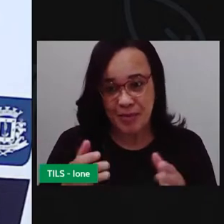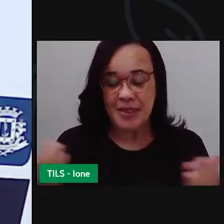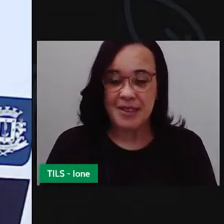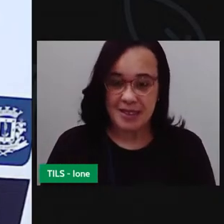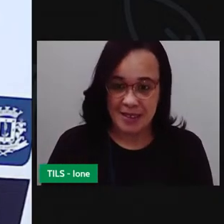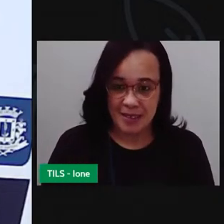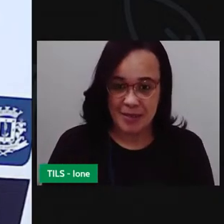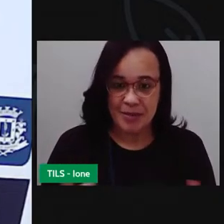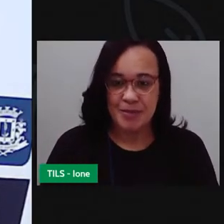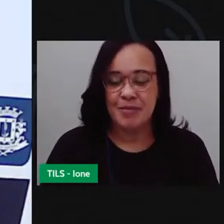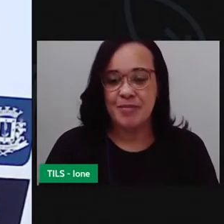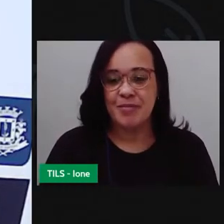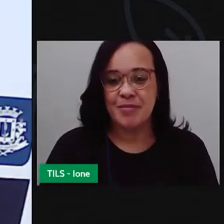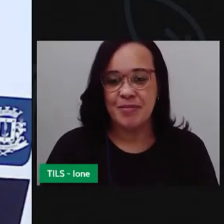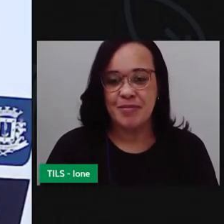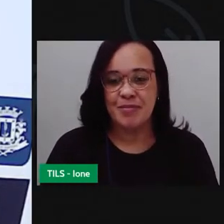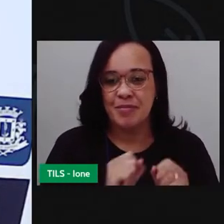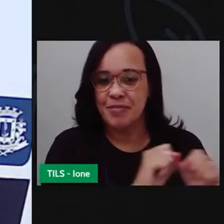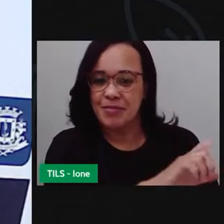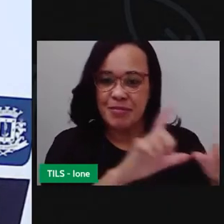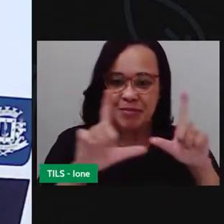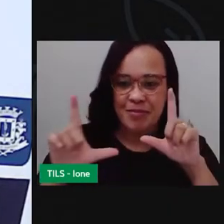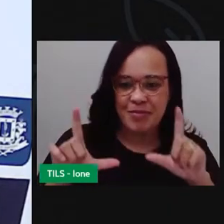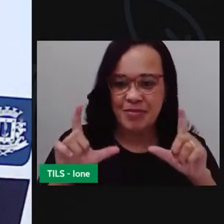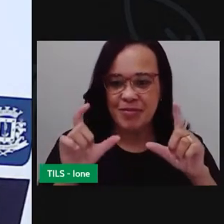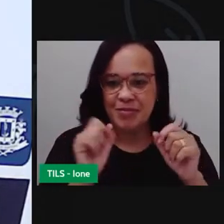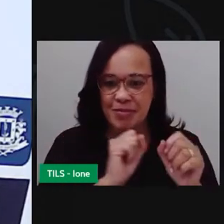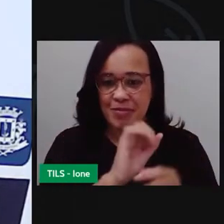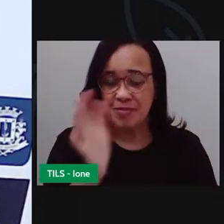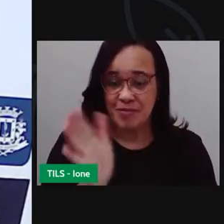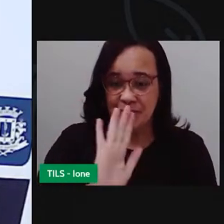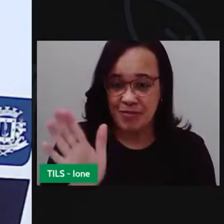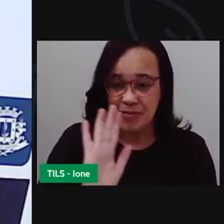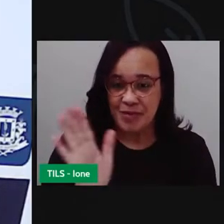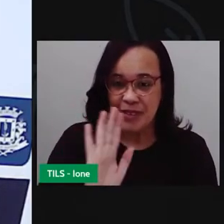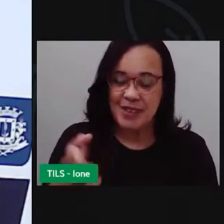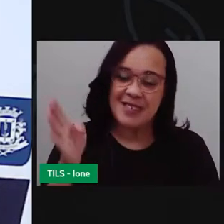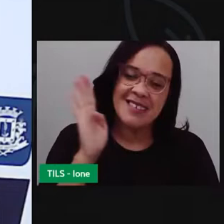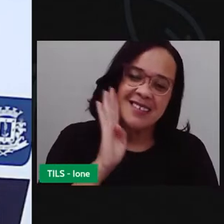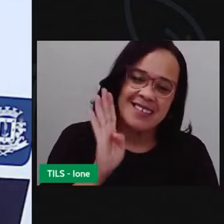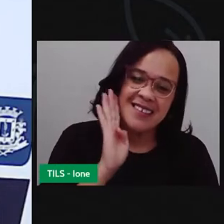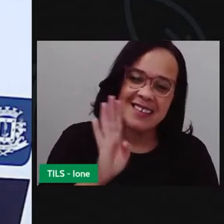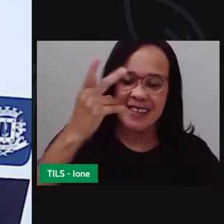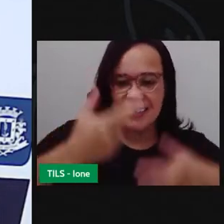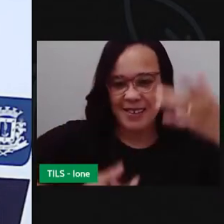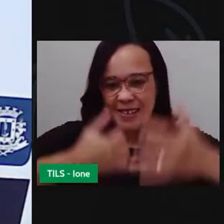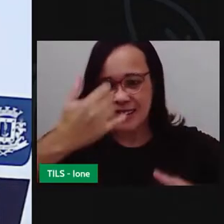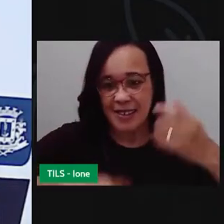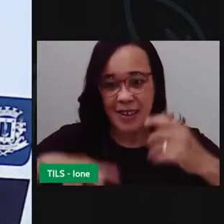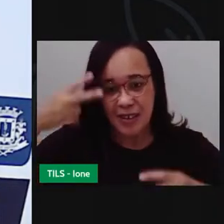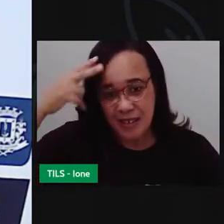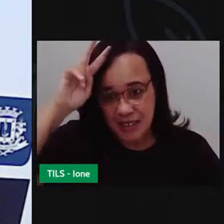hoje, eu trouxe um livro muito legal para contar uma historinha para vocês.